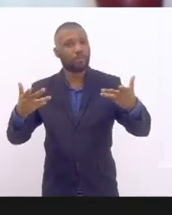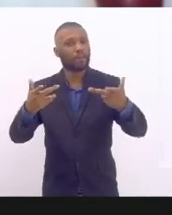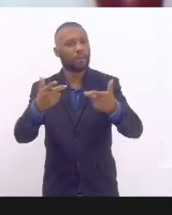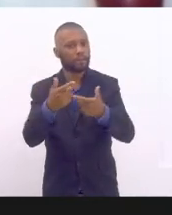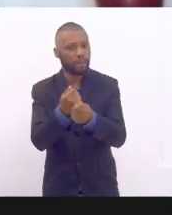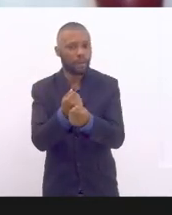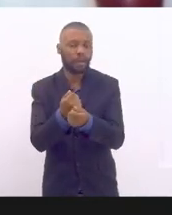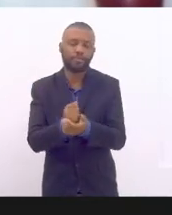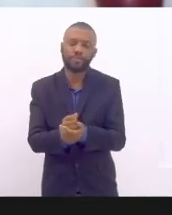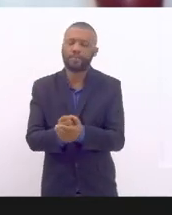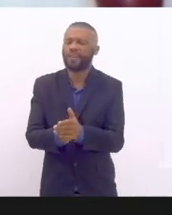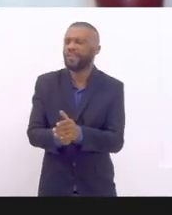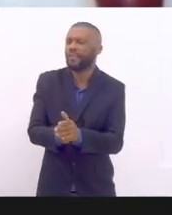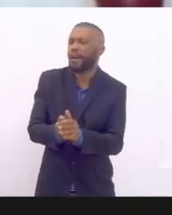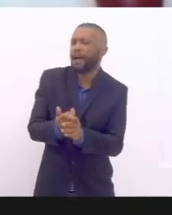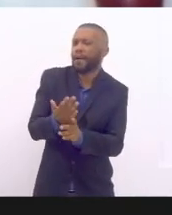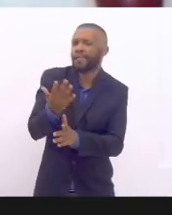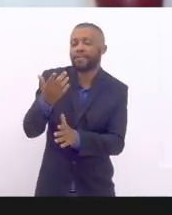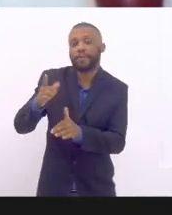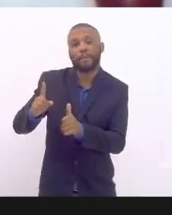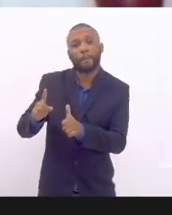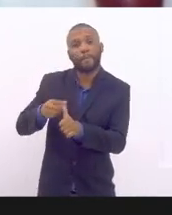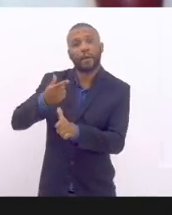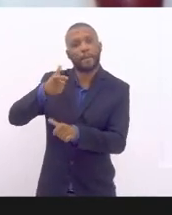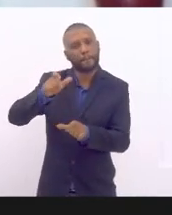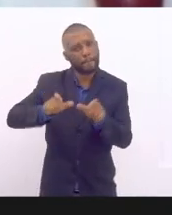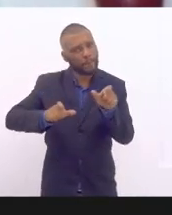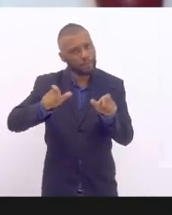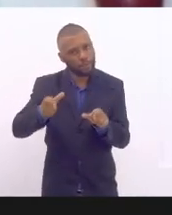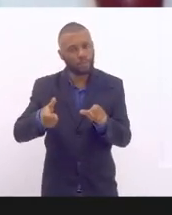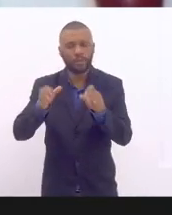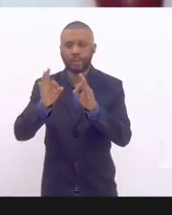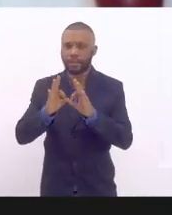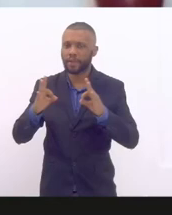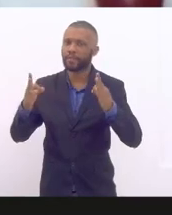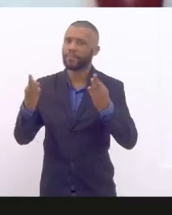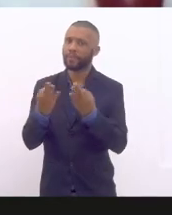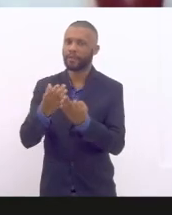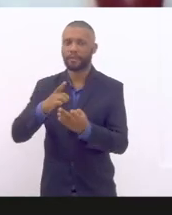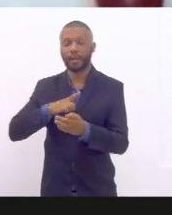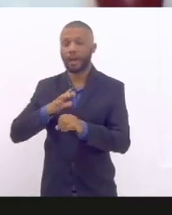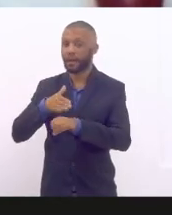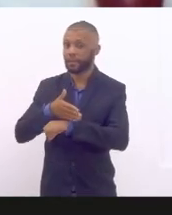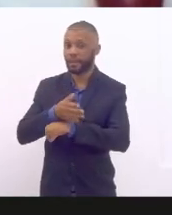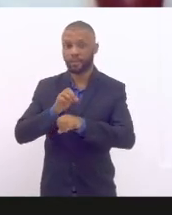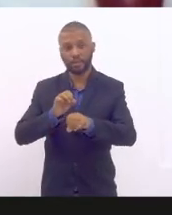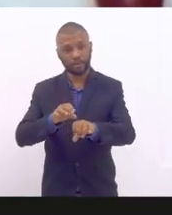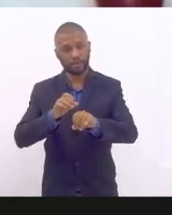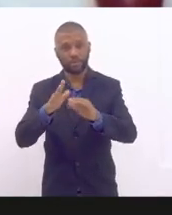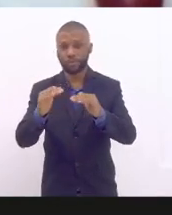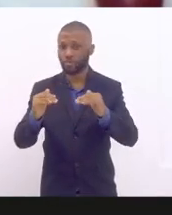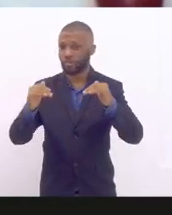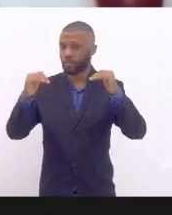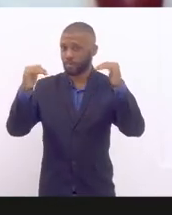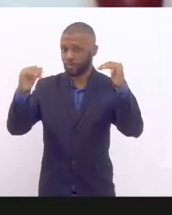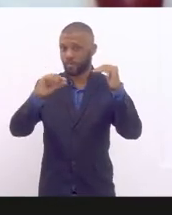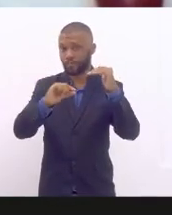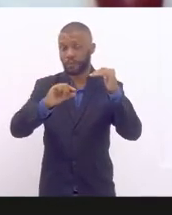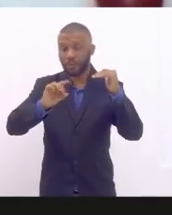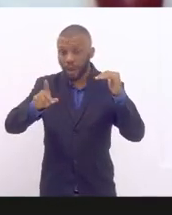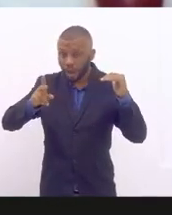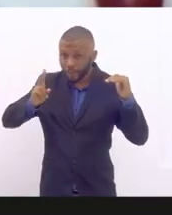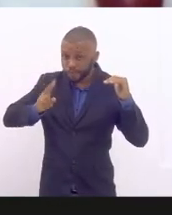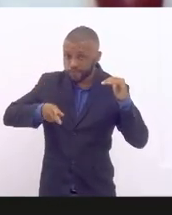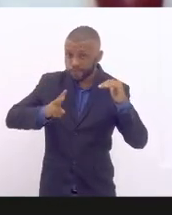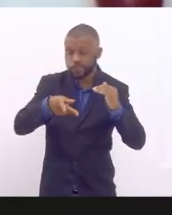muitos casos são as primeiras pessoas das suas famílias a terem acesso ao ensino superior e só super a